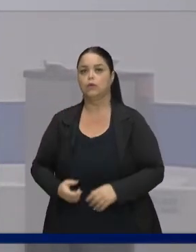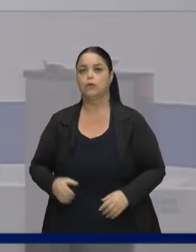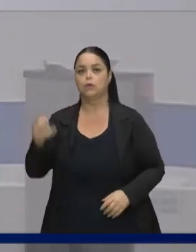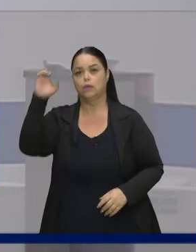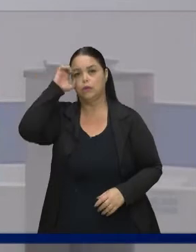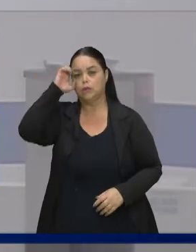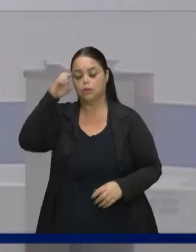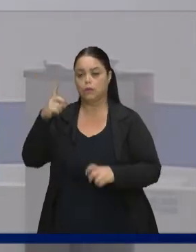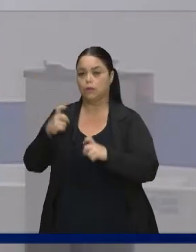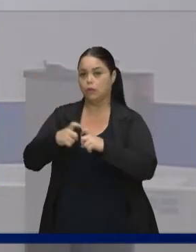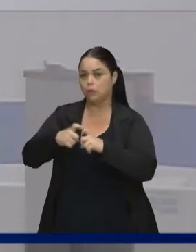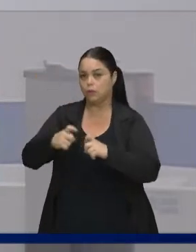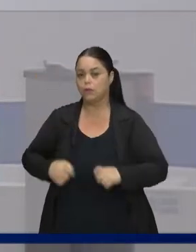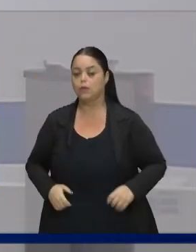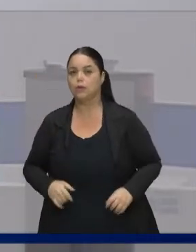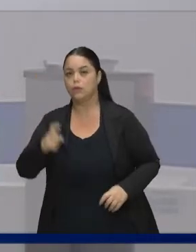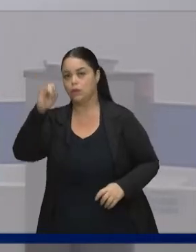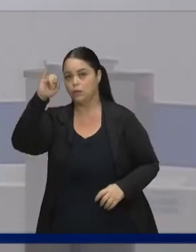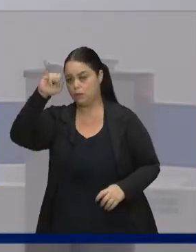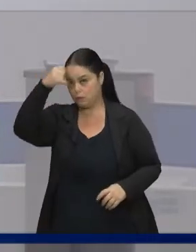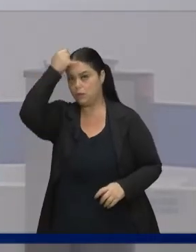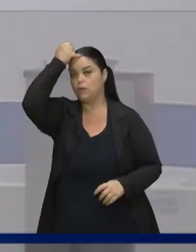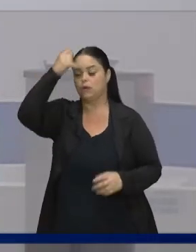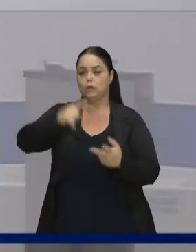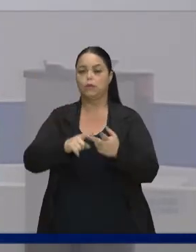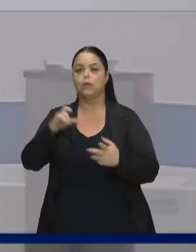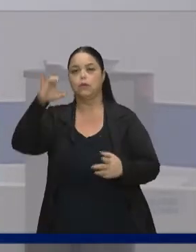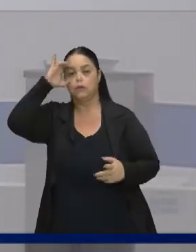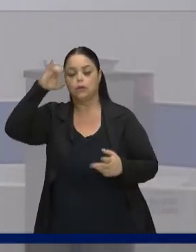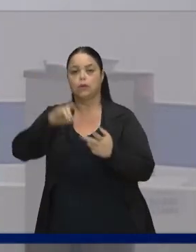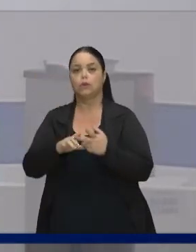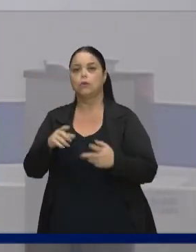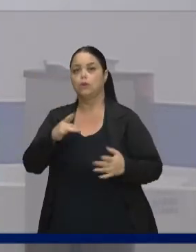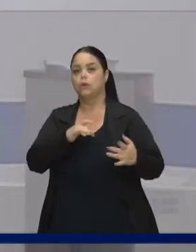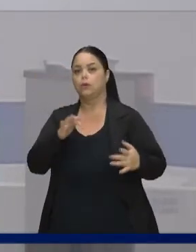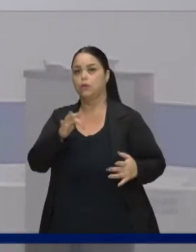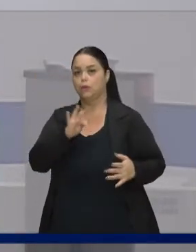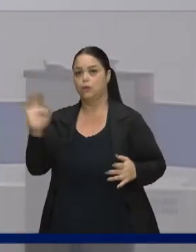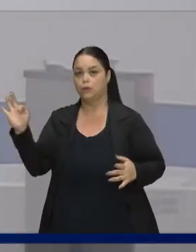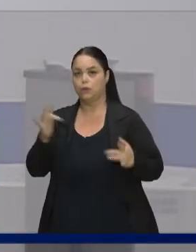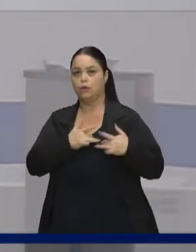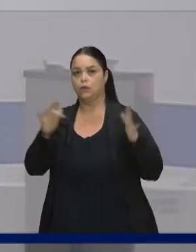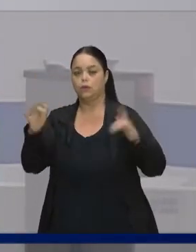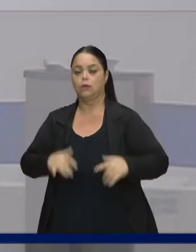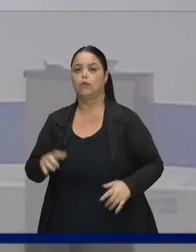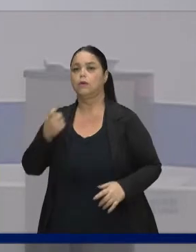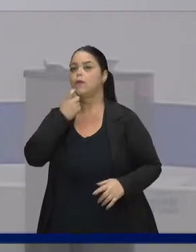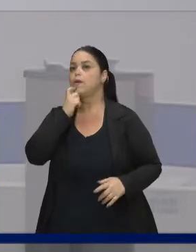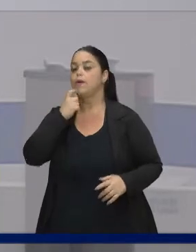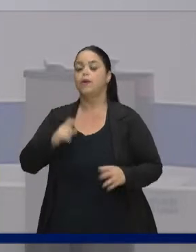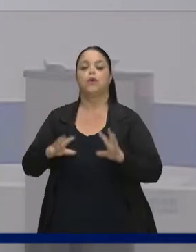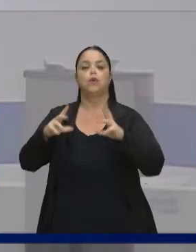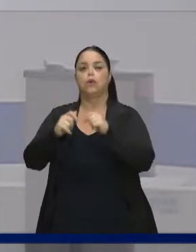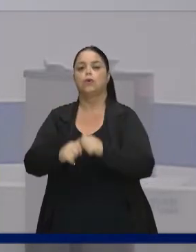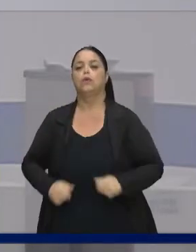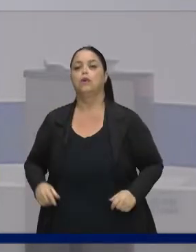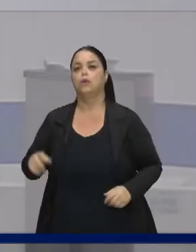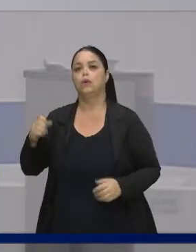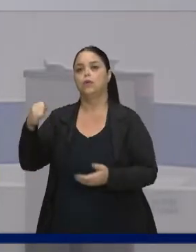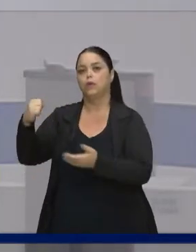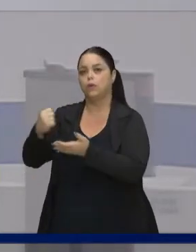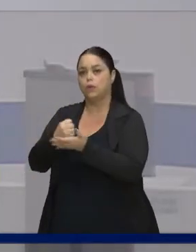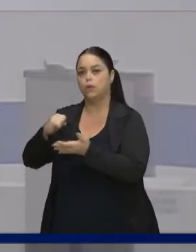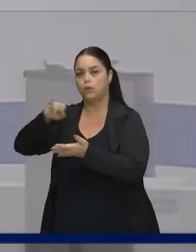Elton, Dr. José Cláudio, Dulce Rita, Fabião Zagueiro, Fernando Petit, Juvenil Silvério, Júnior da Farmácia,